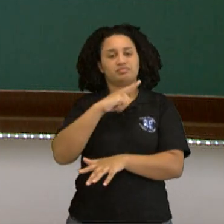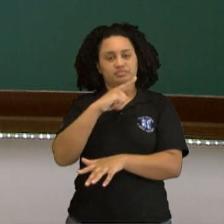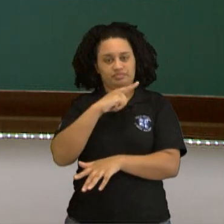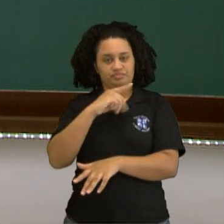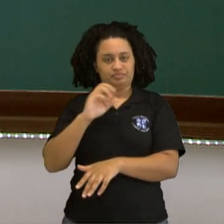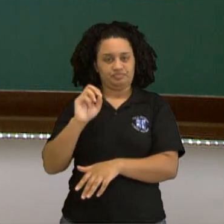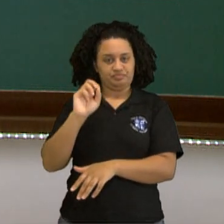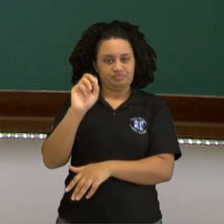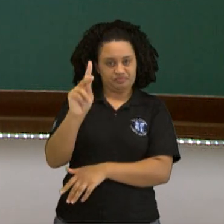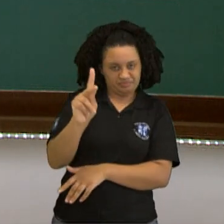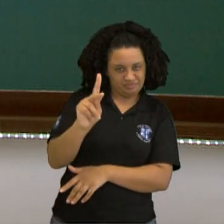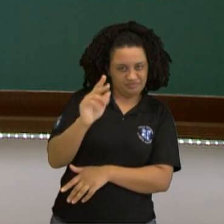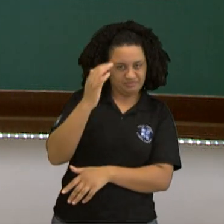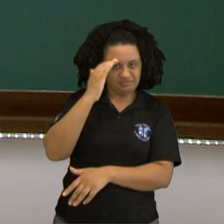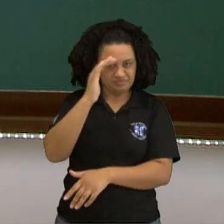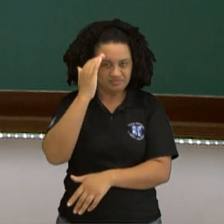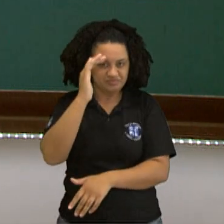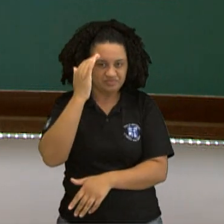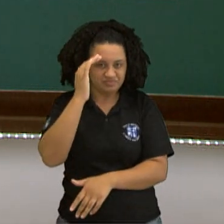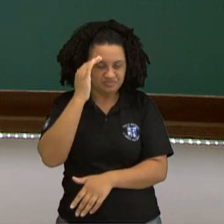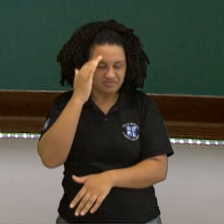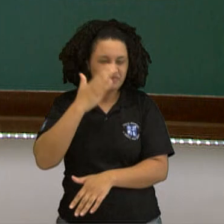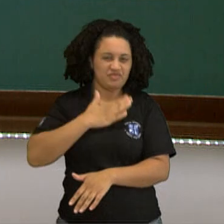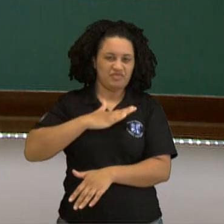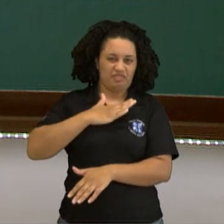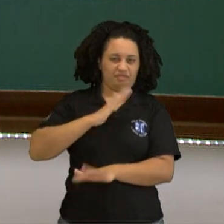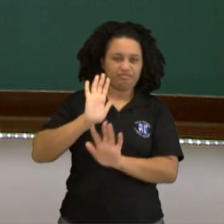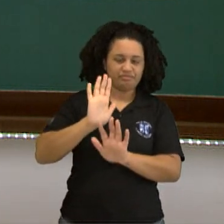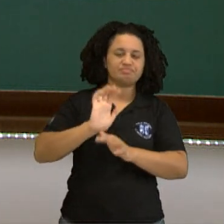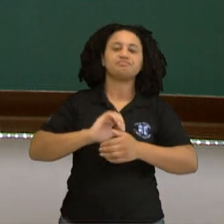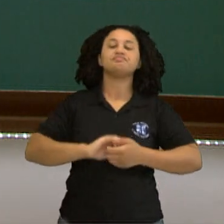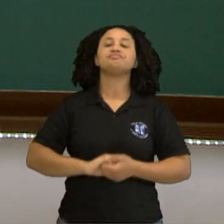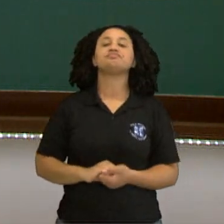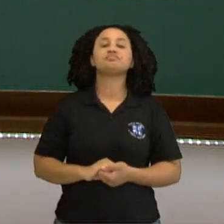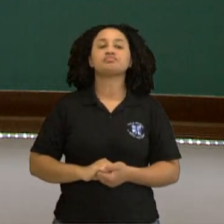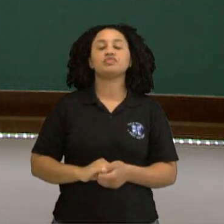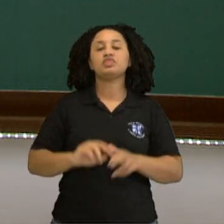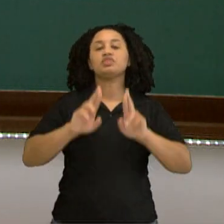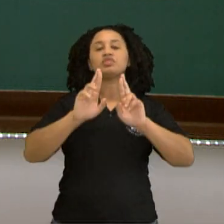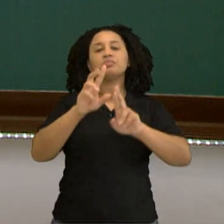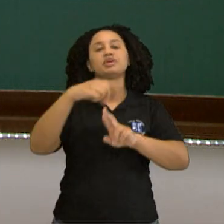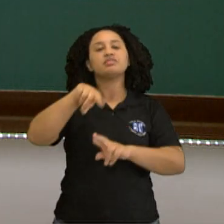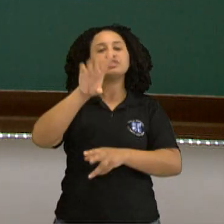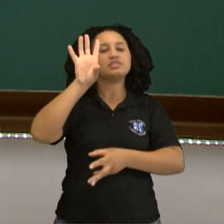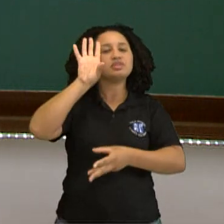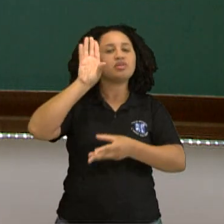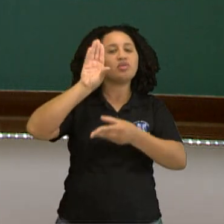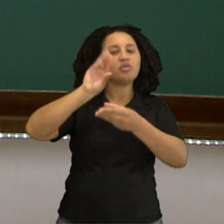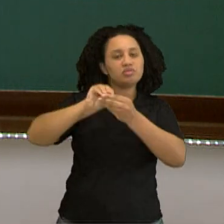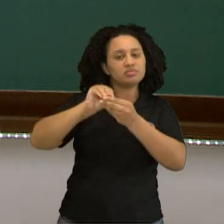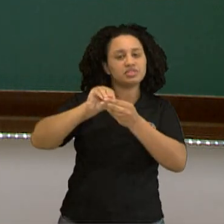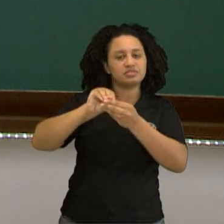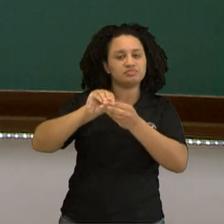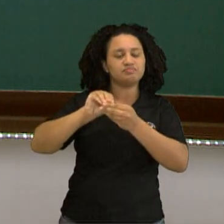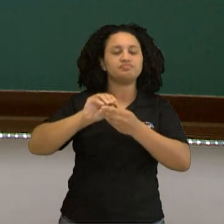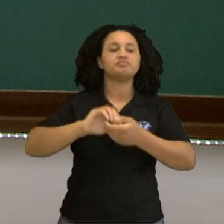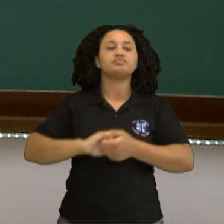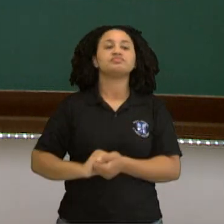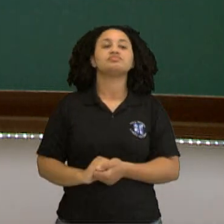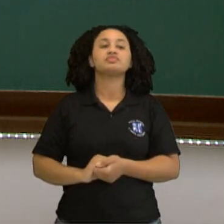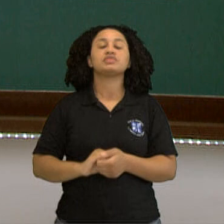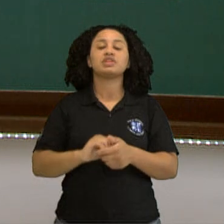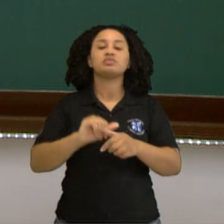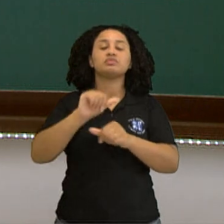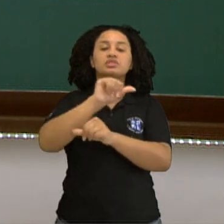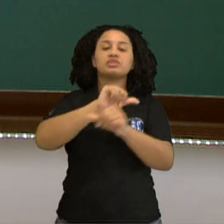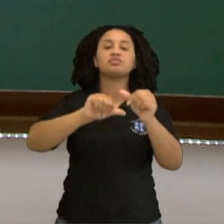segundo. Beleza? Tranquilidade? Espero que tenham entendido essa questão. Então, unidade de Sistema Internacional de